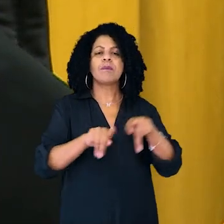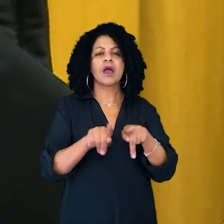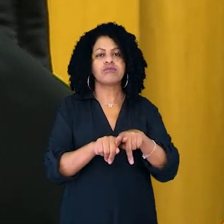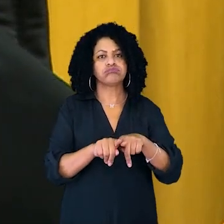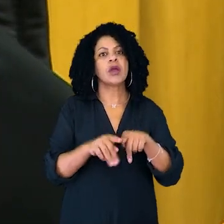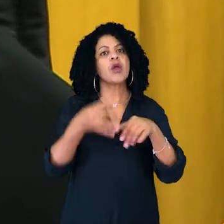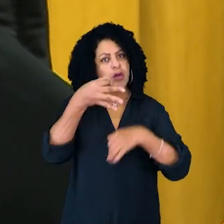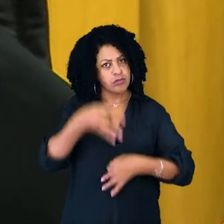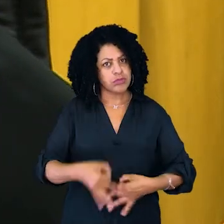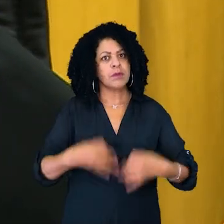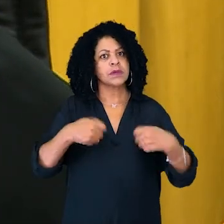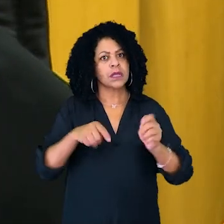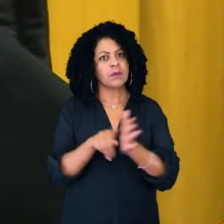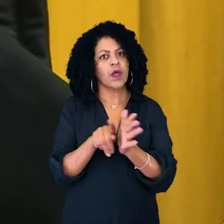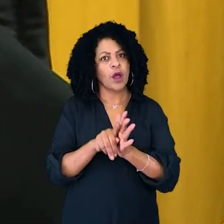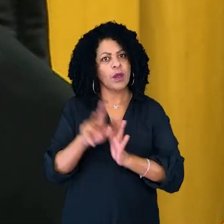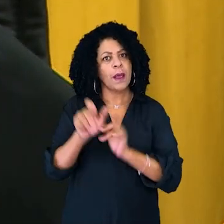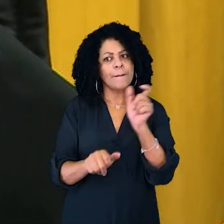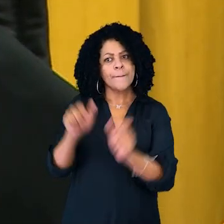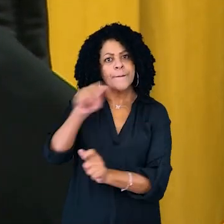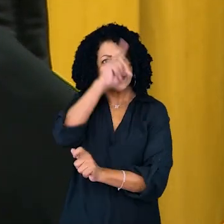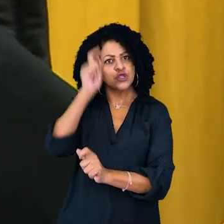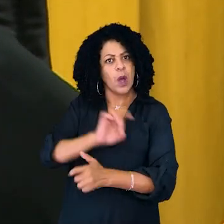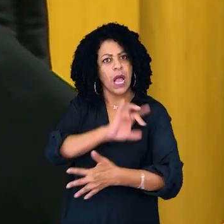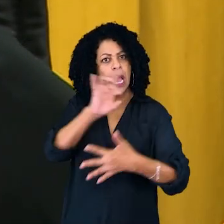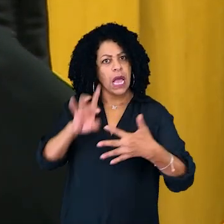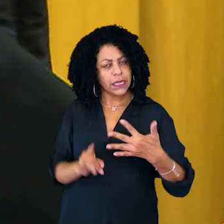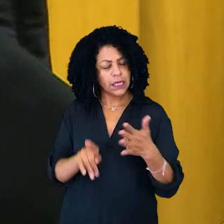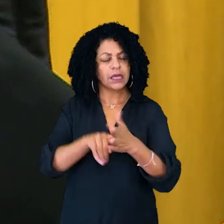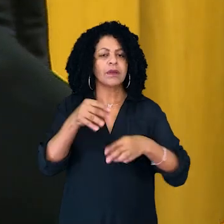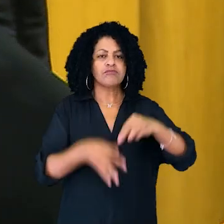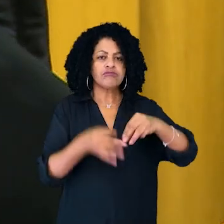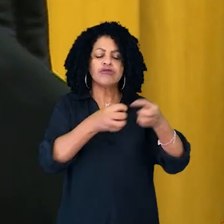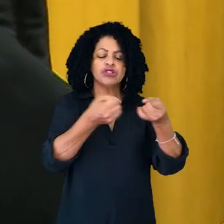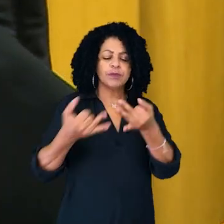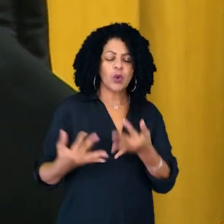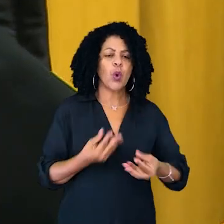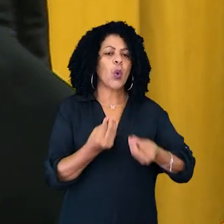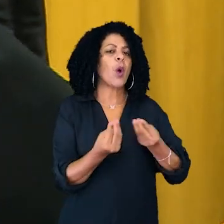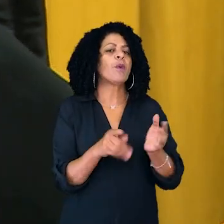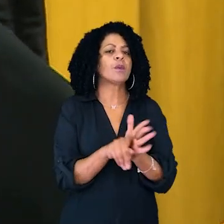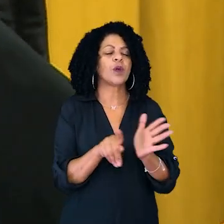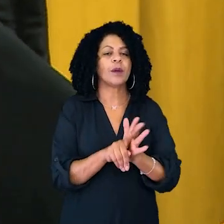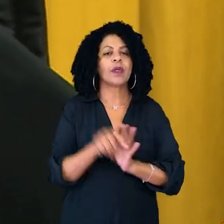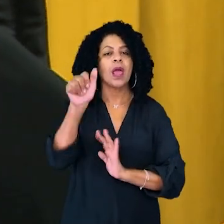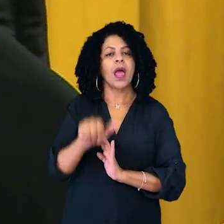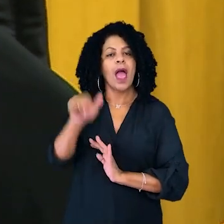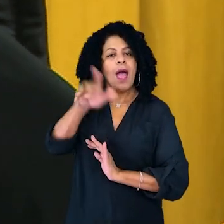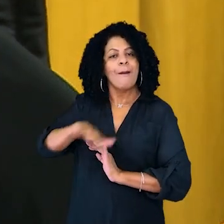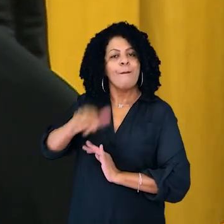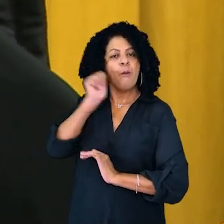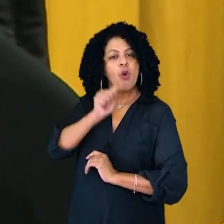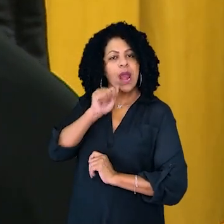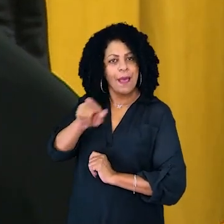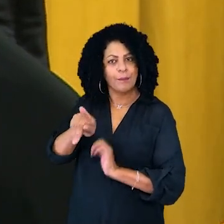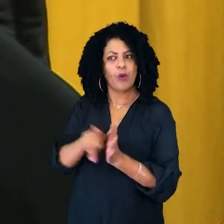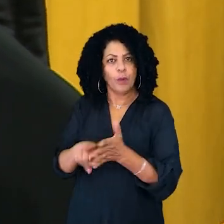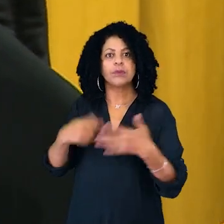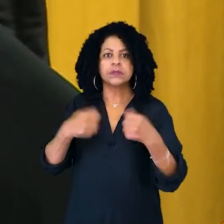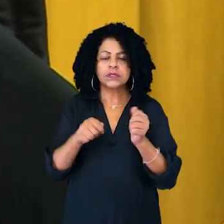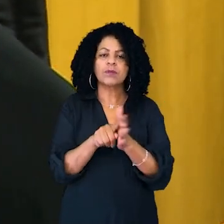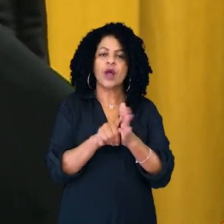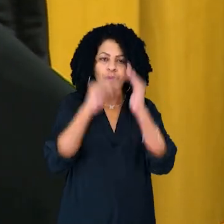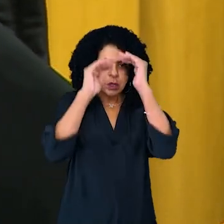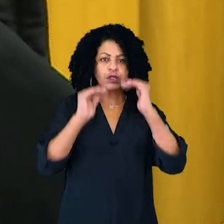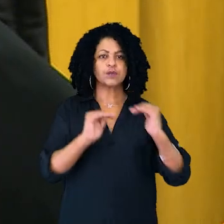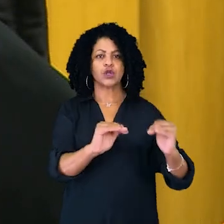diz respeito à autopercepção de cada pessoa. A ministra destacou também o fato de a empregada ser tratada a partir